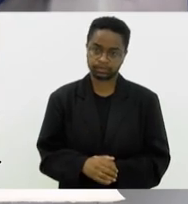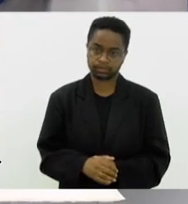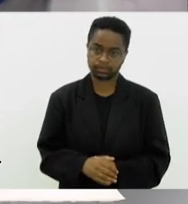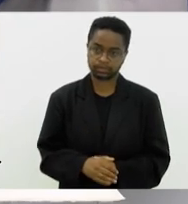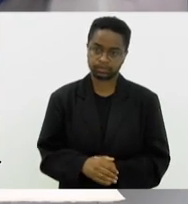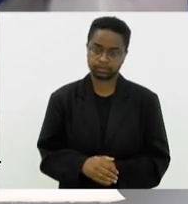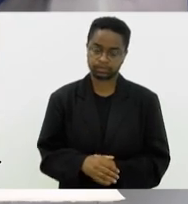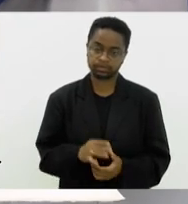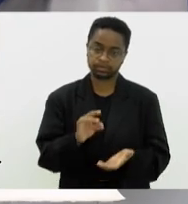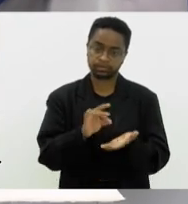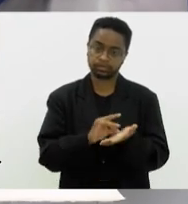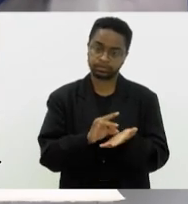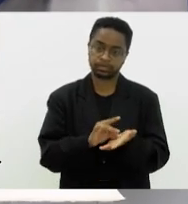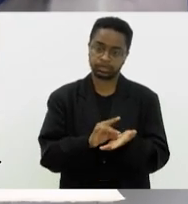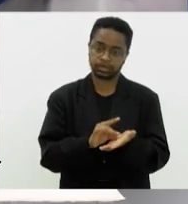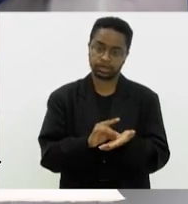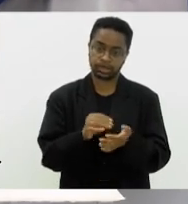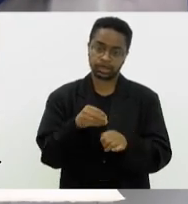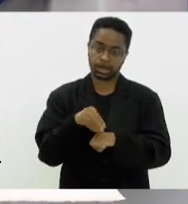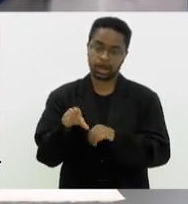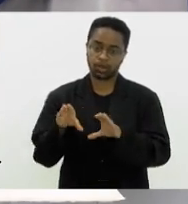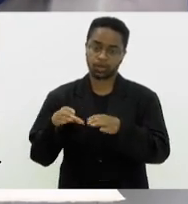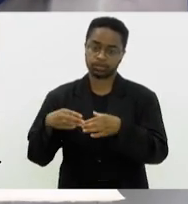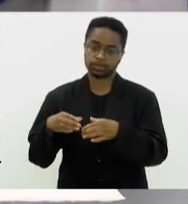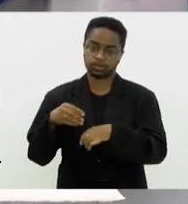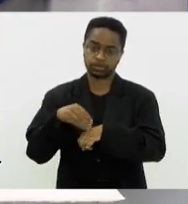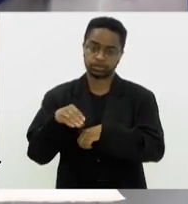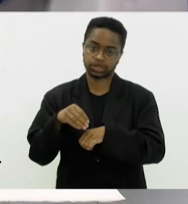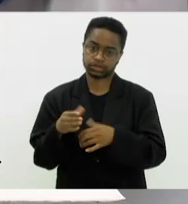Não, verdade. Vira indicação, vai para a comissão de indicação.